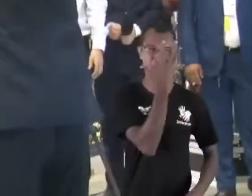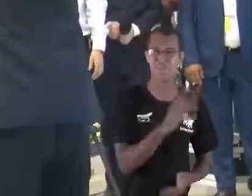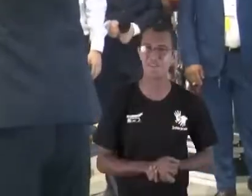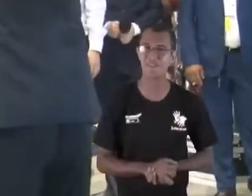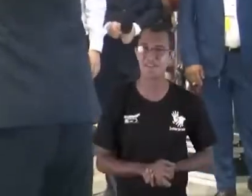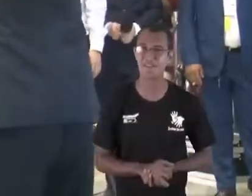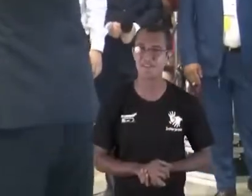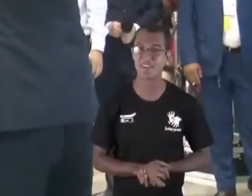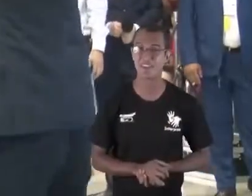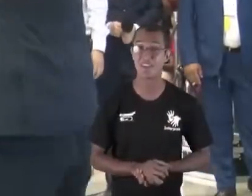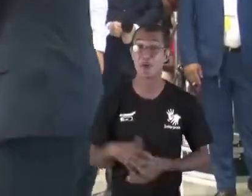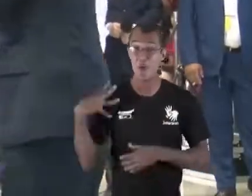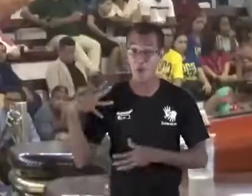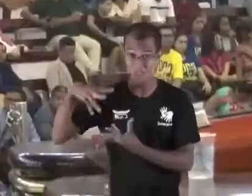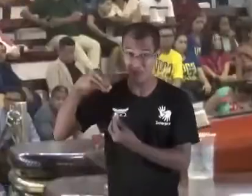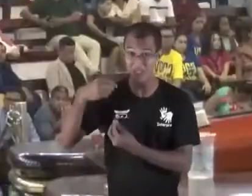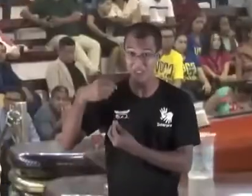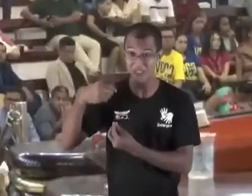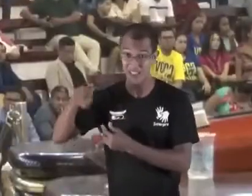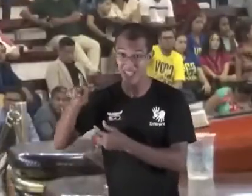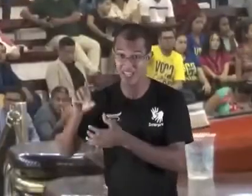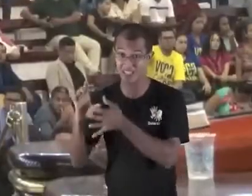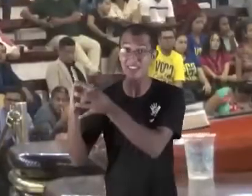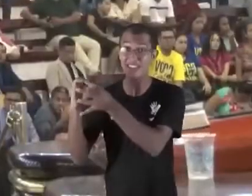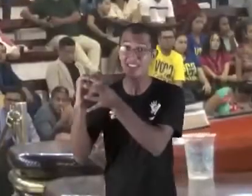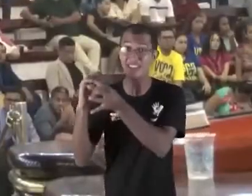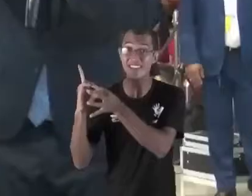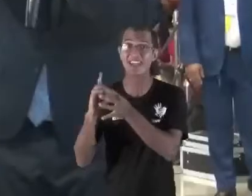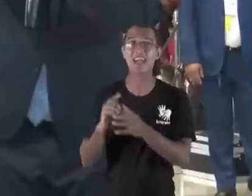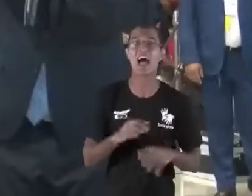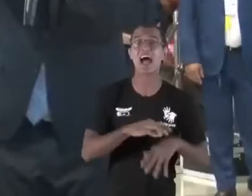o Madecre, a carne quer pular carnaval.